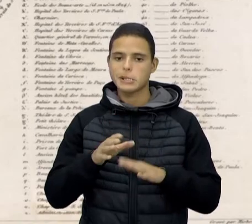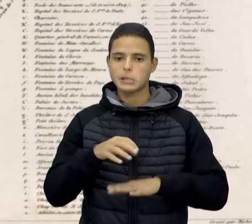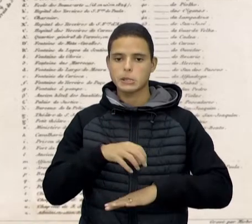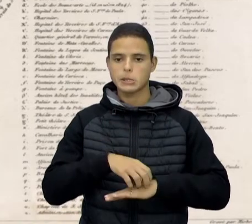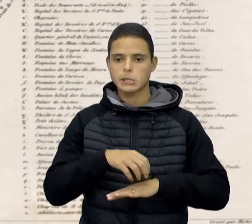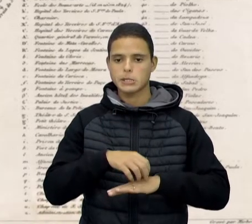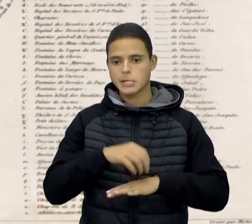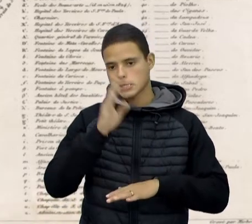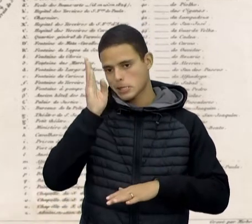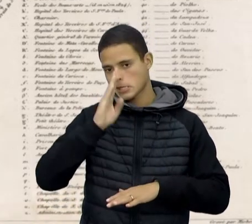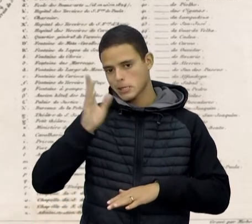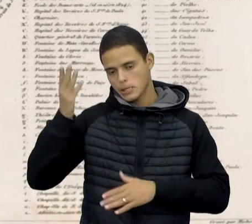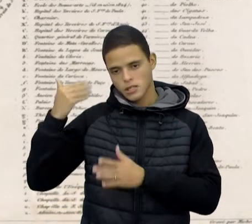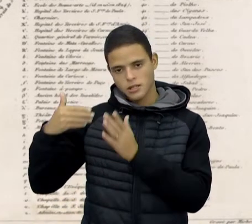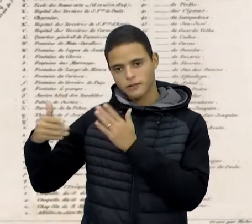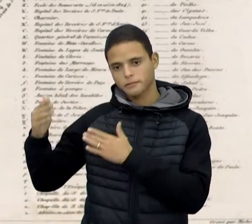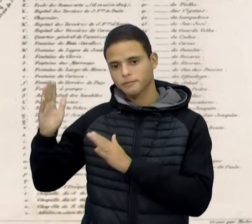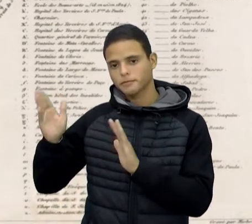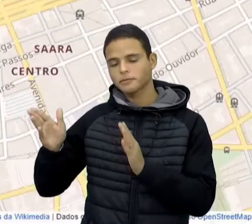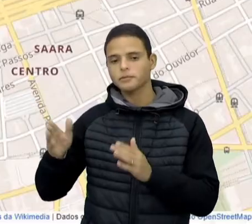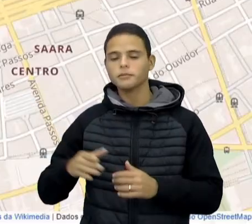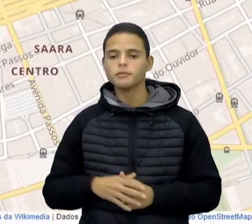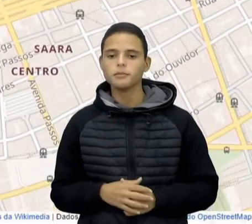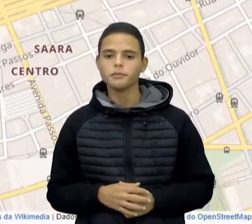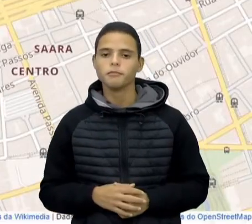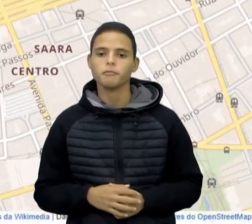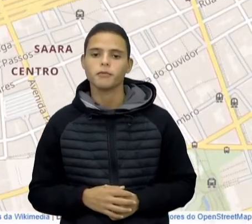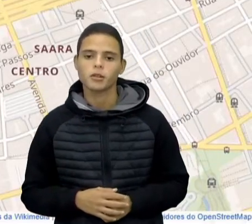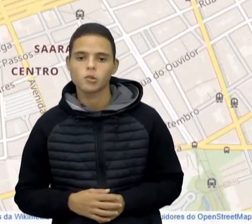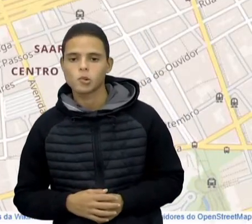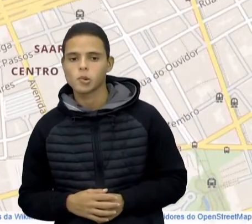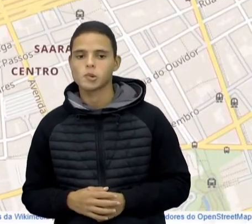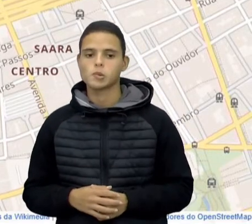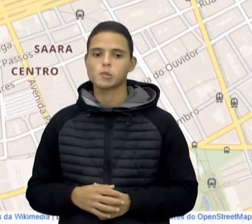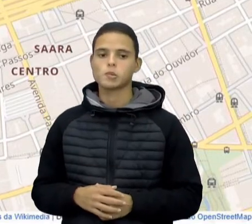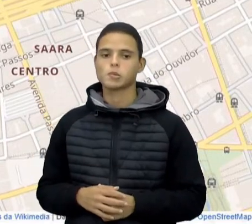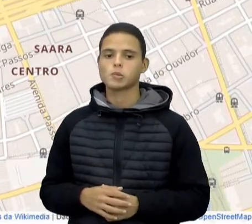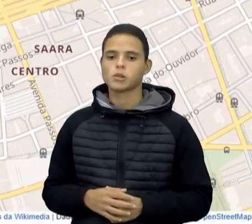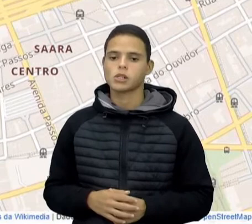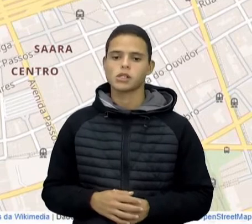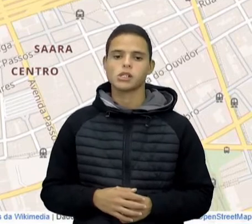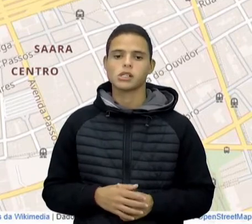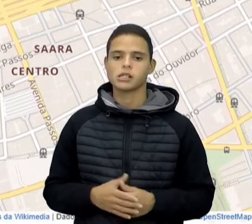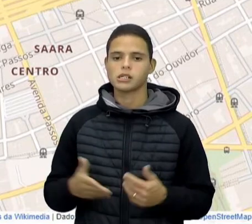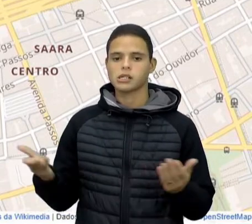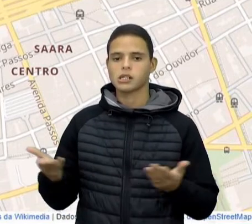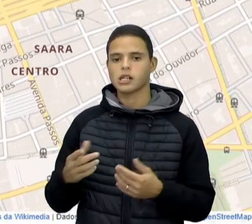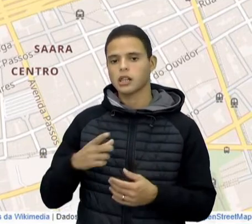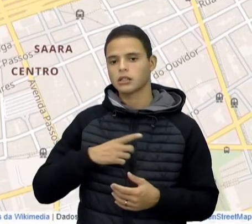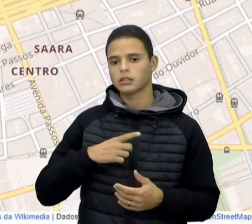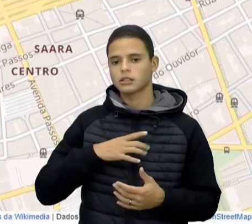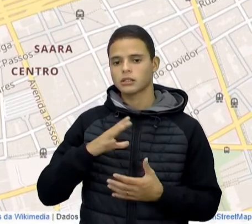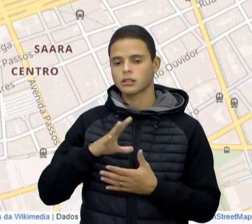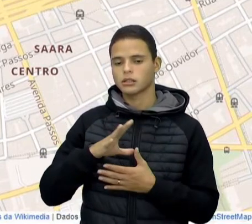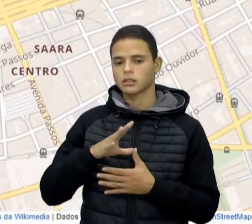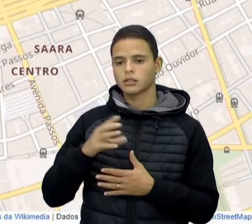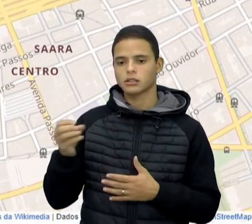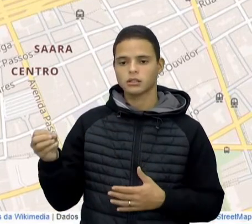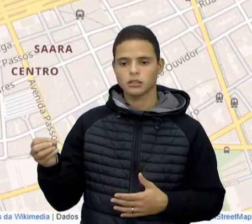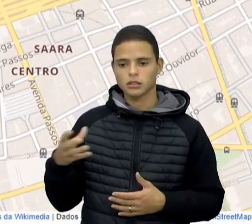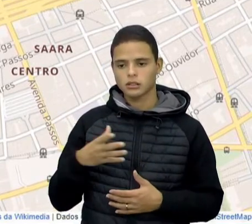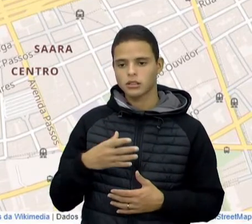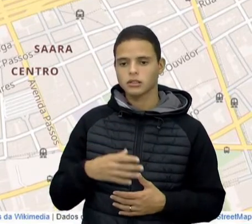do Brasil. Então, essa é a área do Morro da Providência. E hoje nós temos aqui um mapa mais recente,